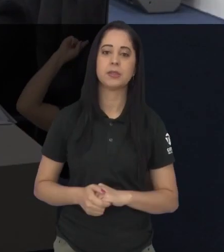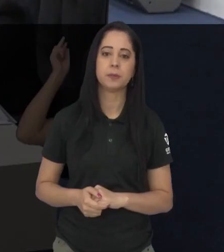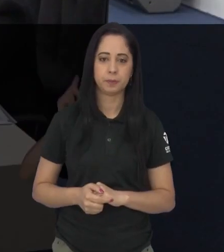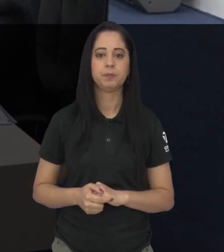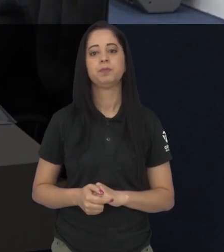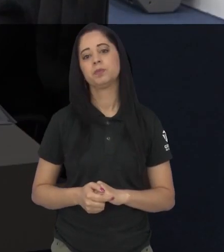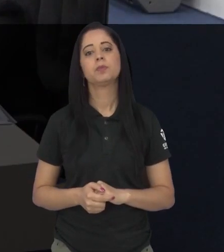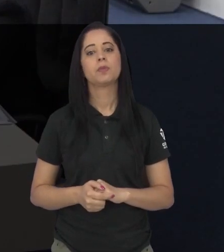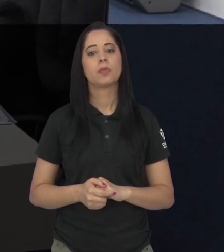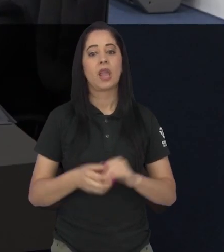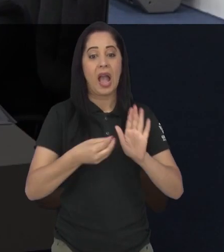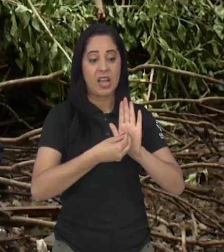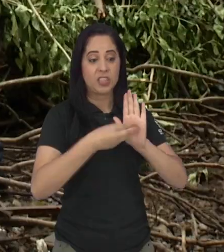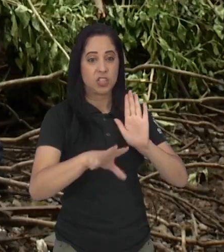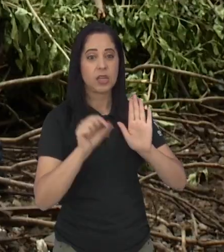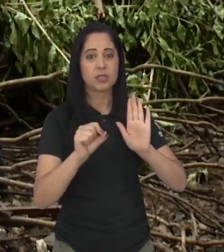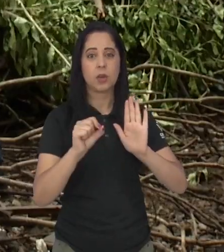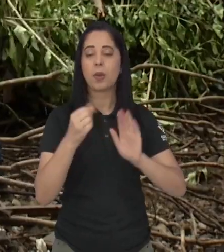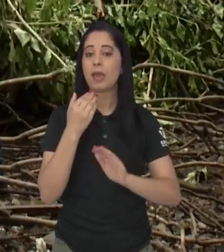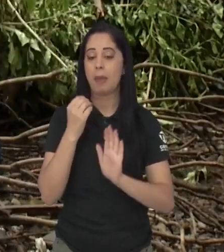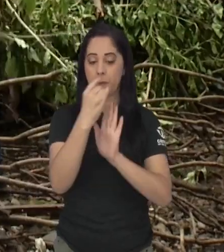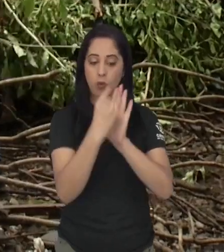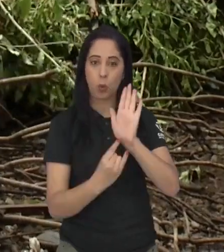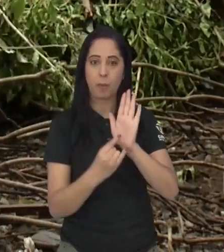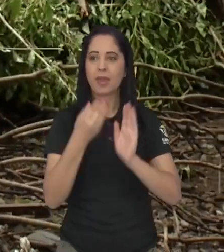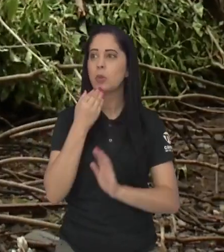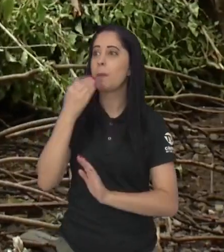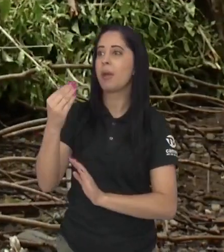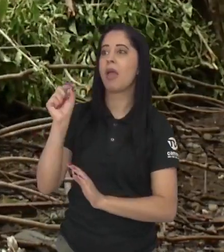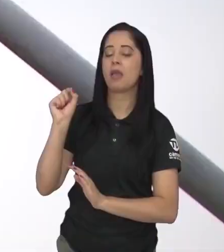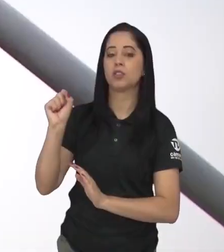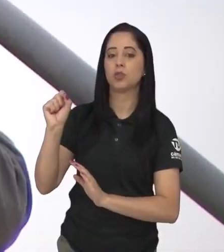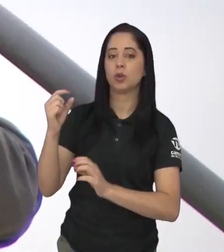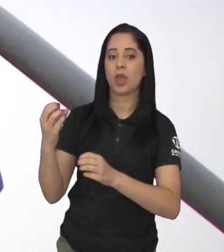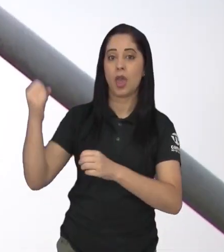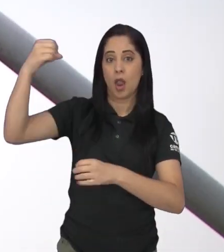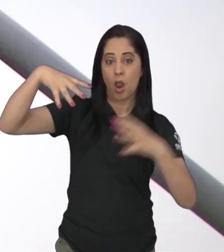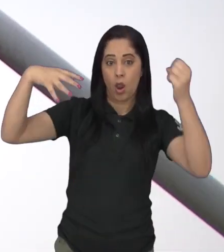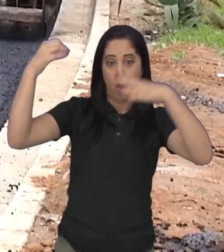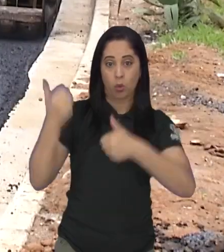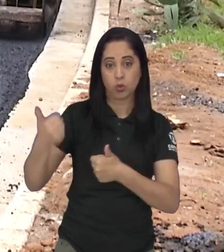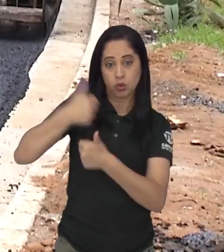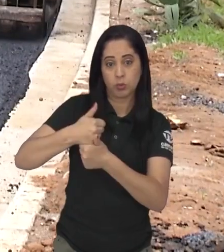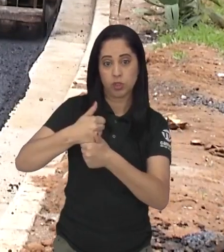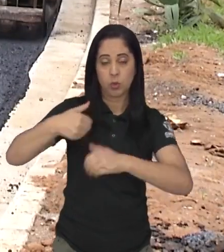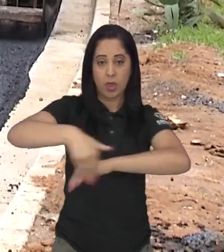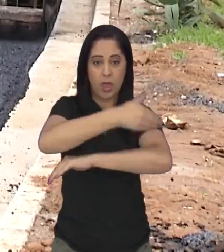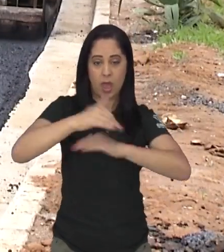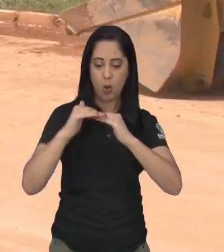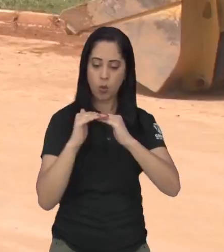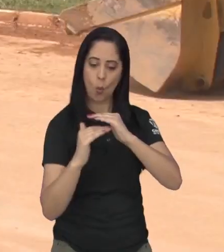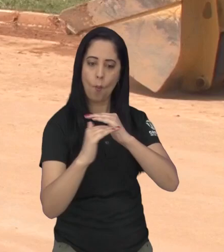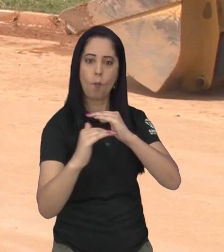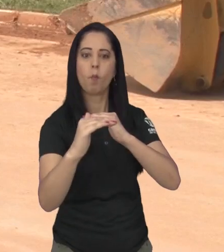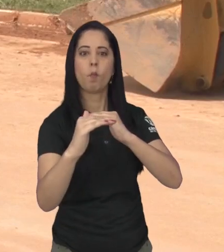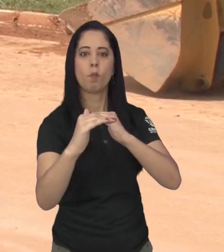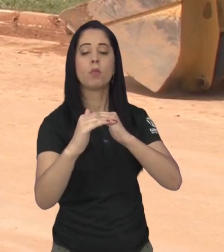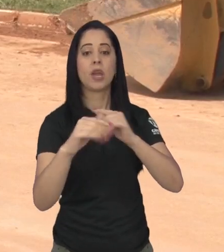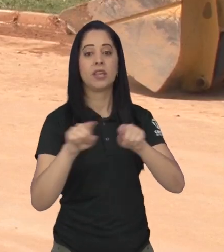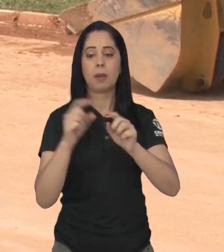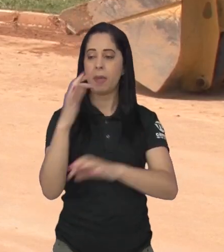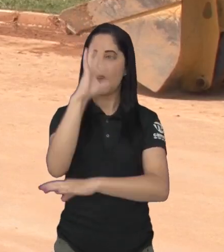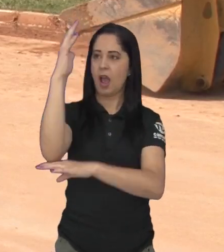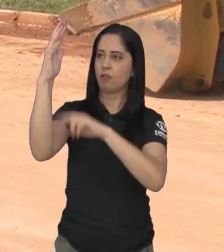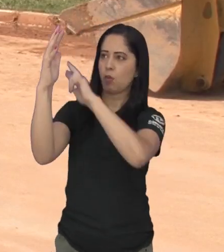Quanto às indicações lidas, estavam solicitações para podas de árvores, troca de lâmpadas, tapa-buraco e outros reparos